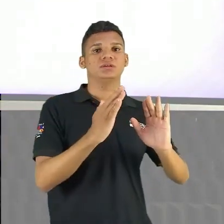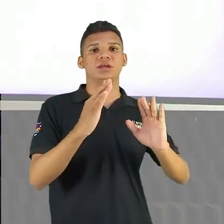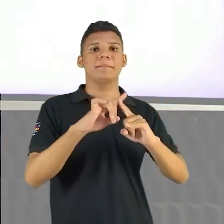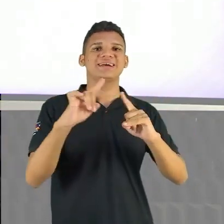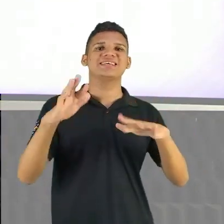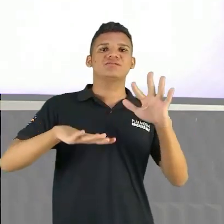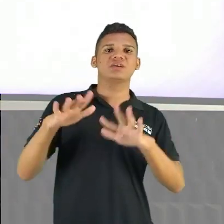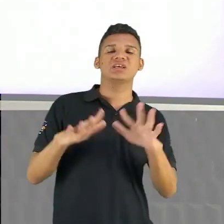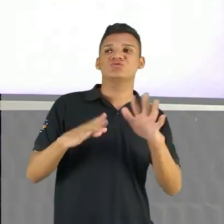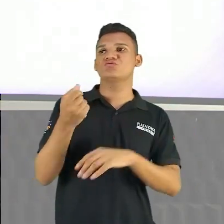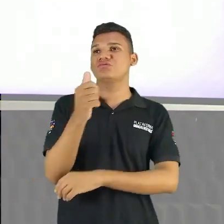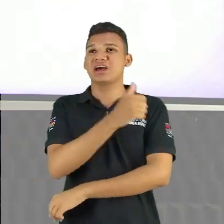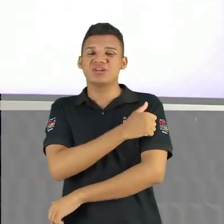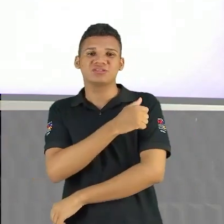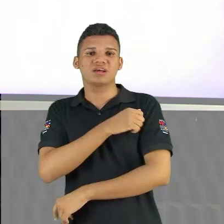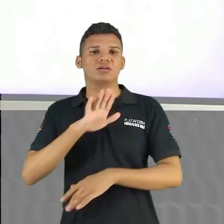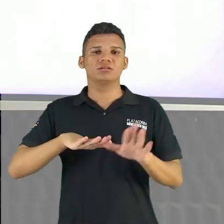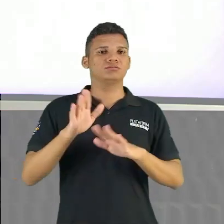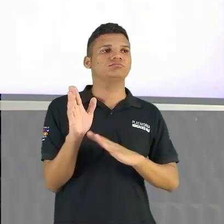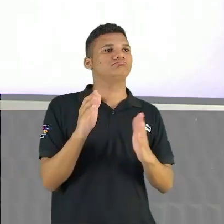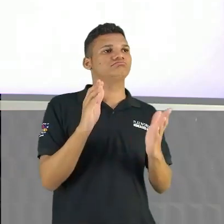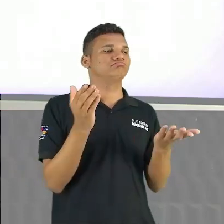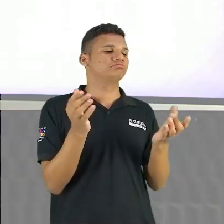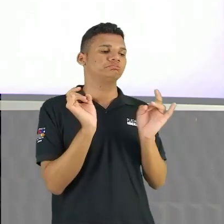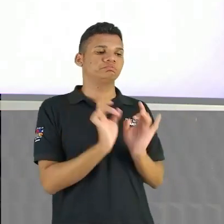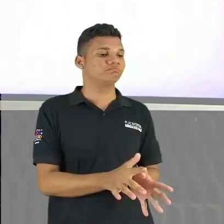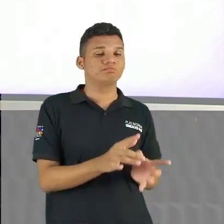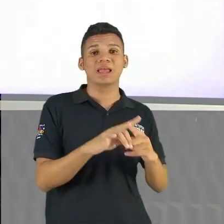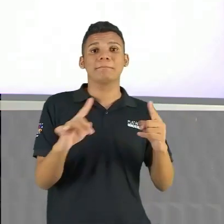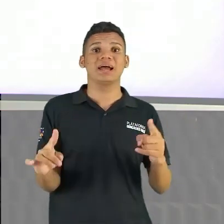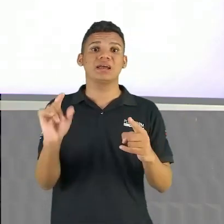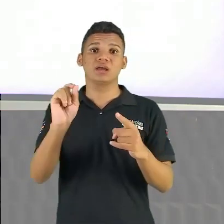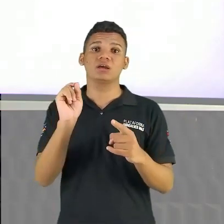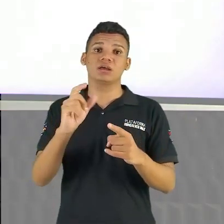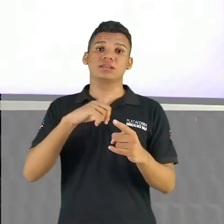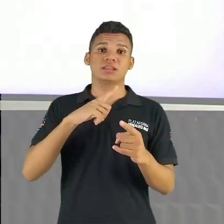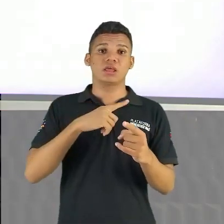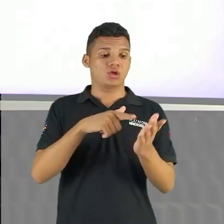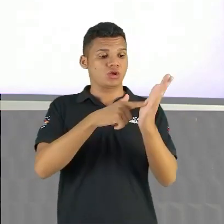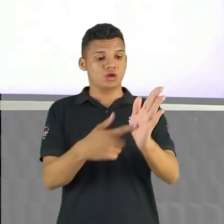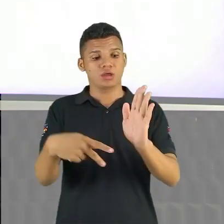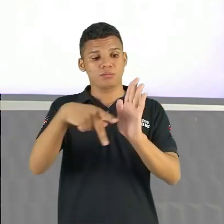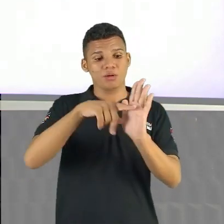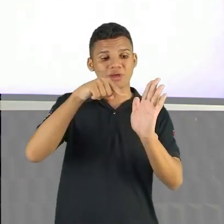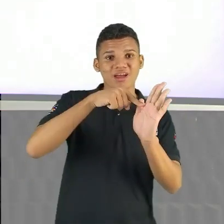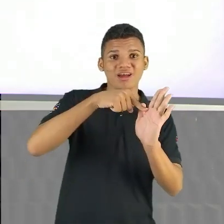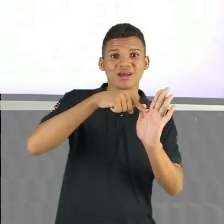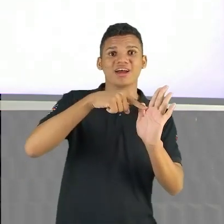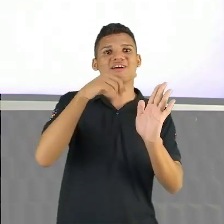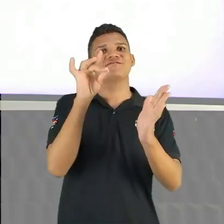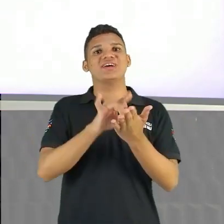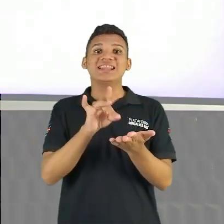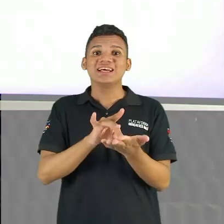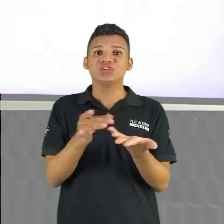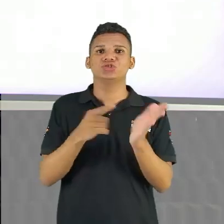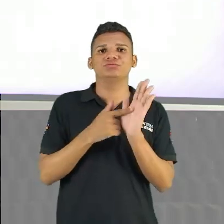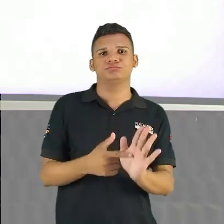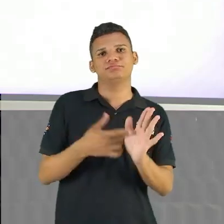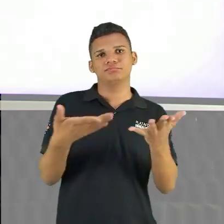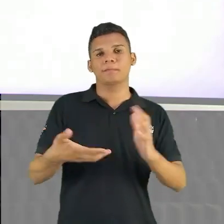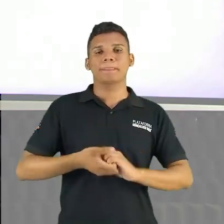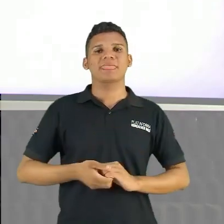e que às vezes o aluno des considera é que a dissertação é uma espécie de comprovação das informações portanto esse aluno não